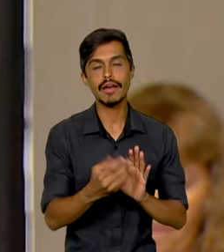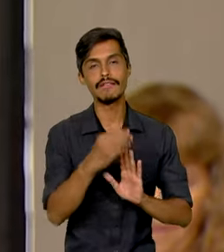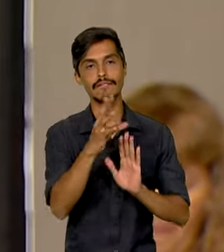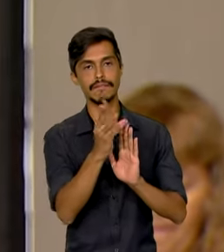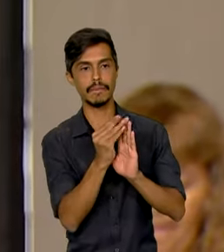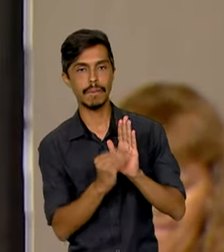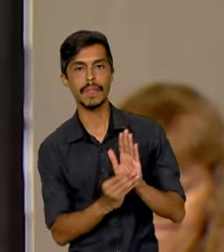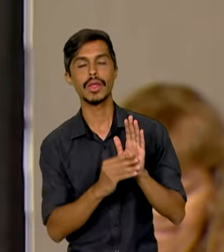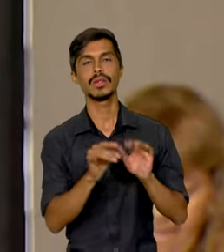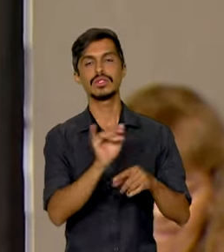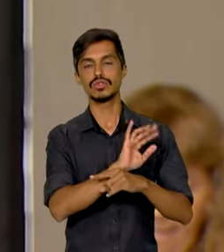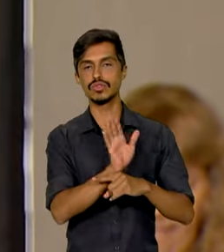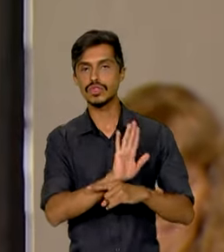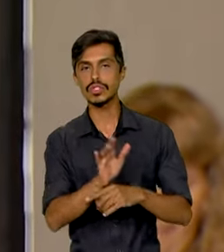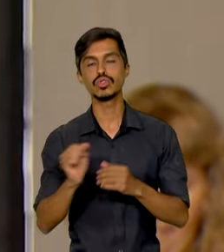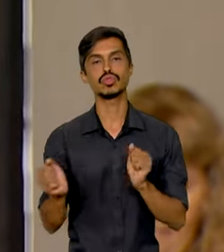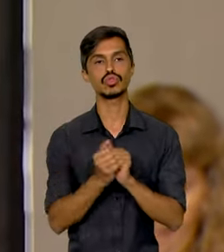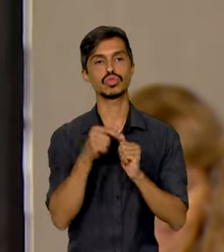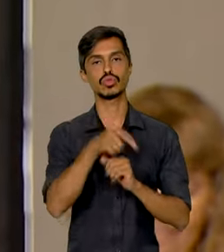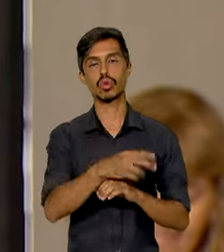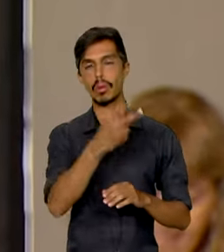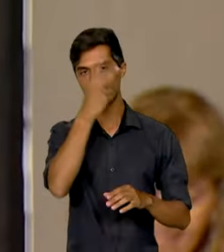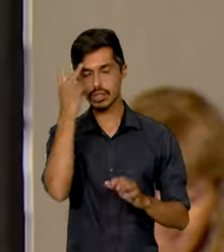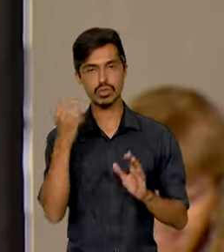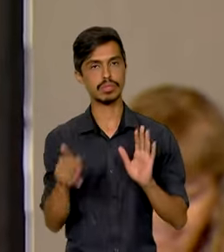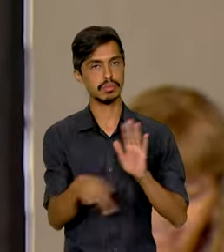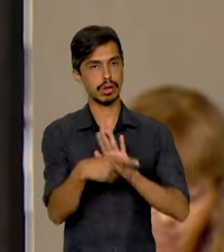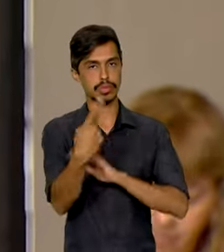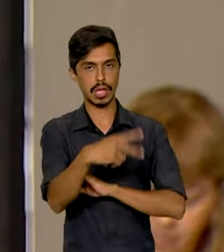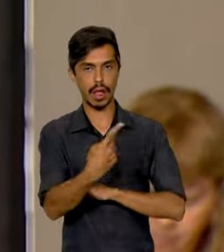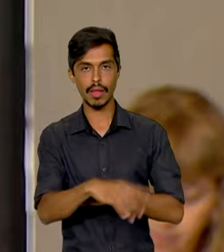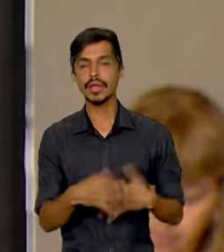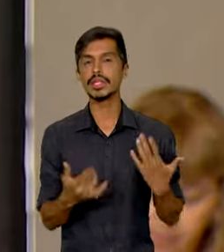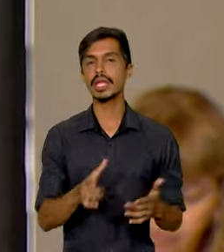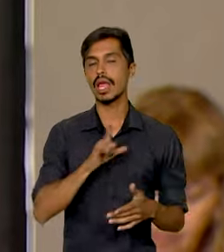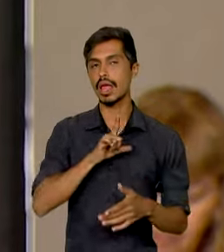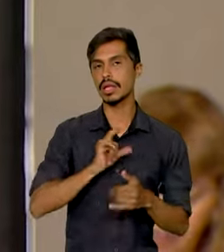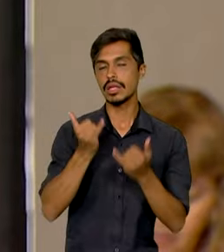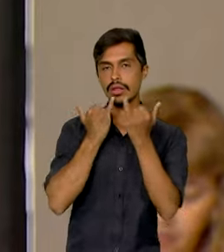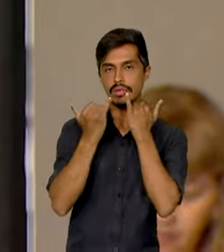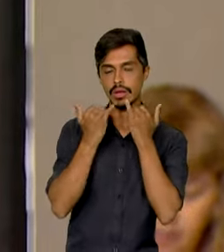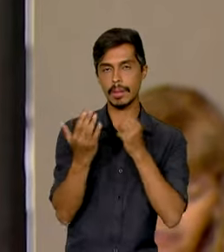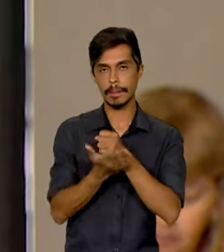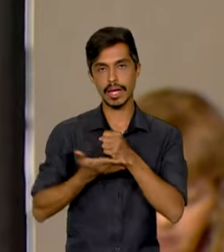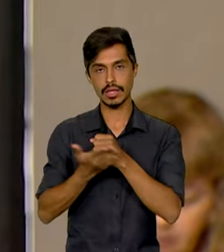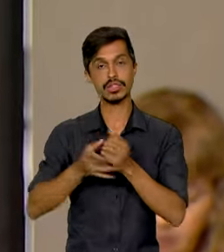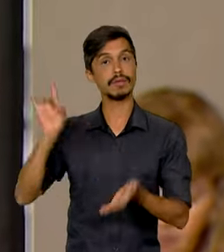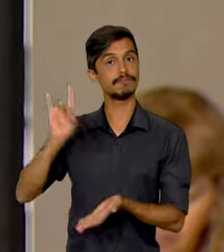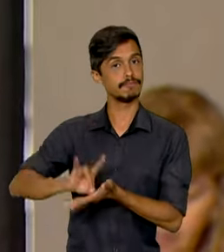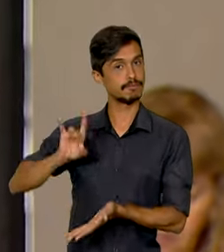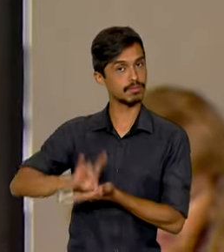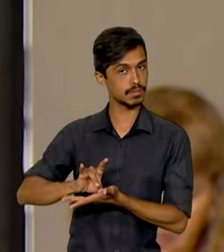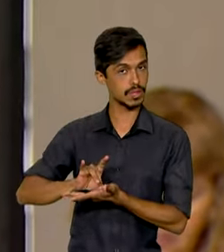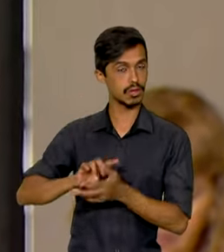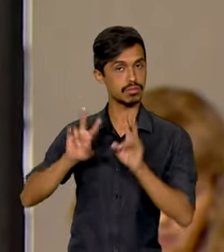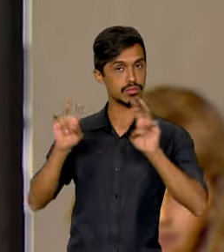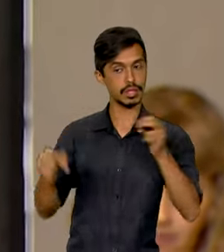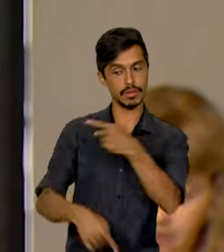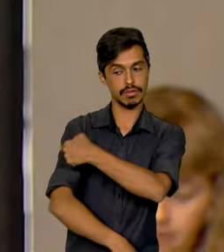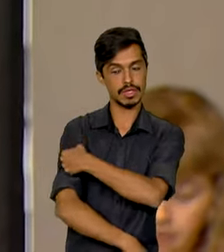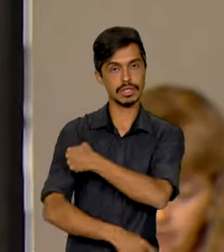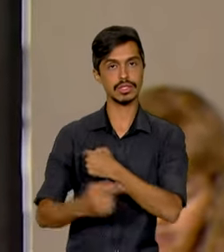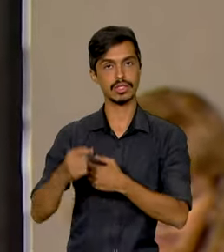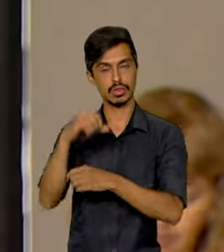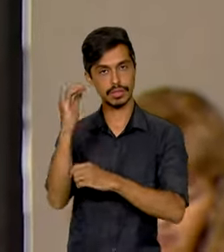a colaboração de criadores da plataforma, oferecendo informações baseadas em fatos sobre vacinas no